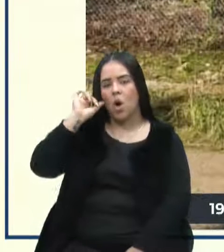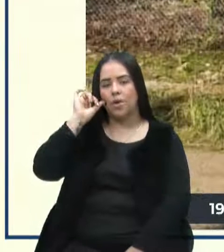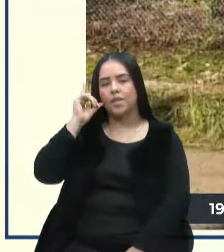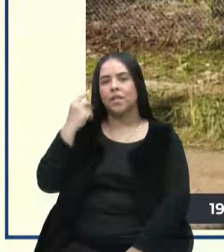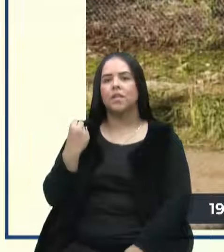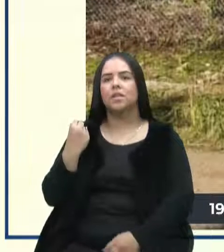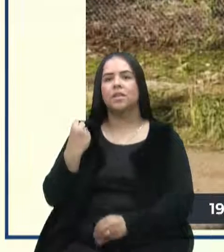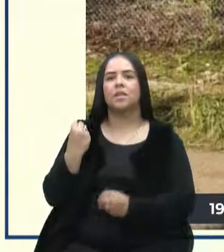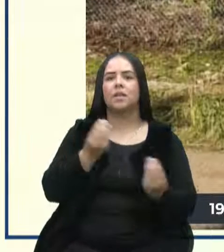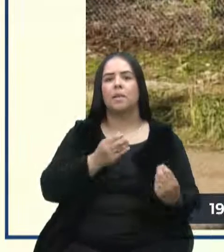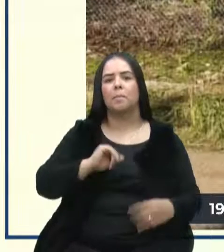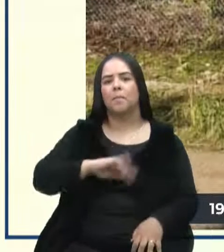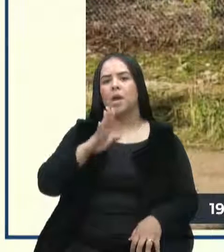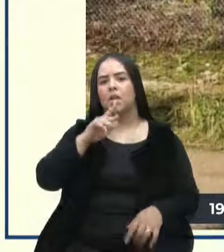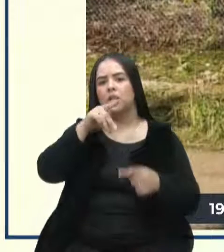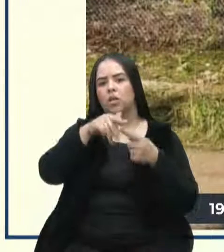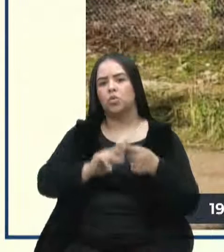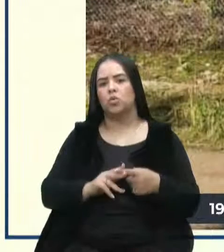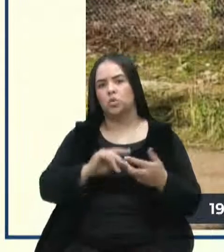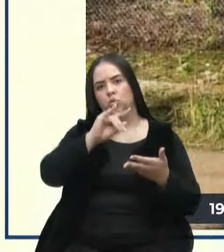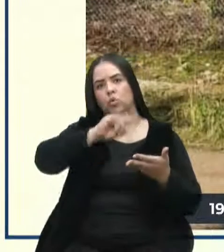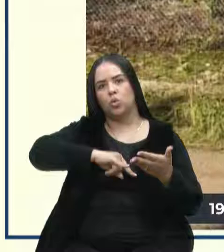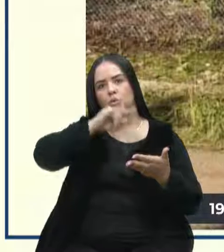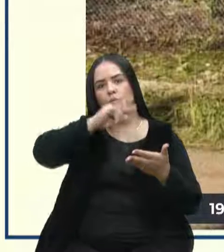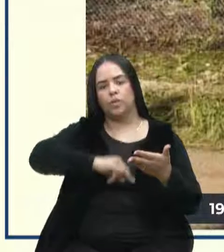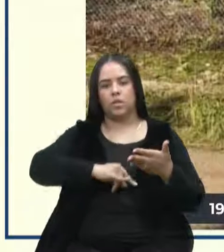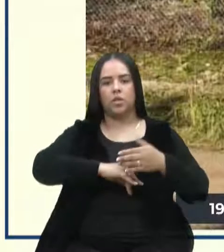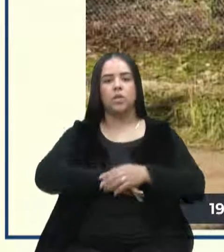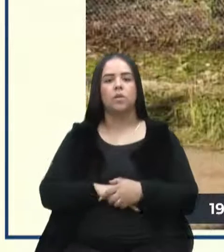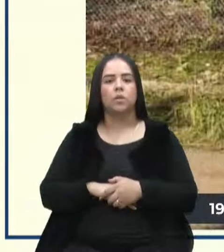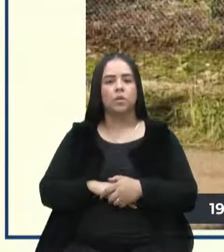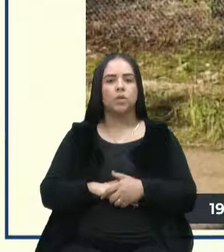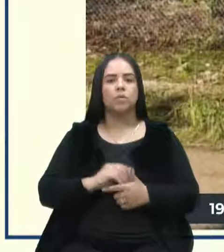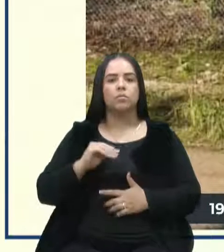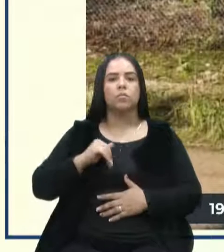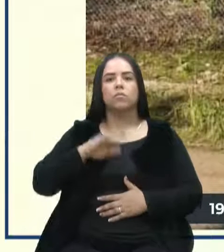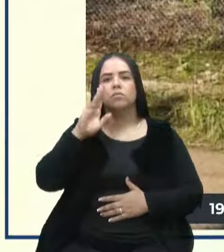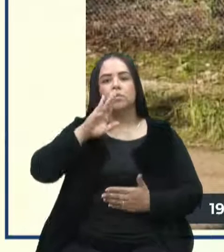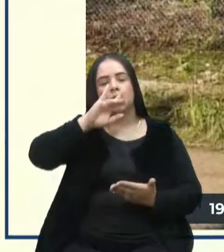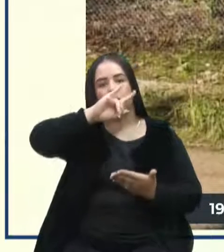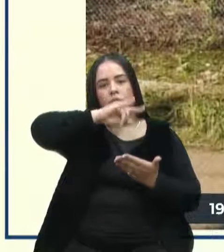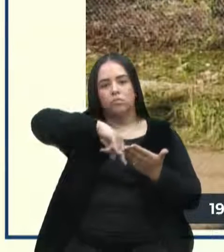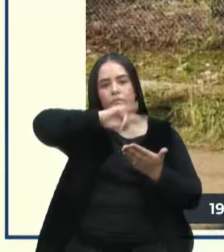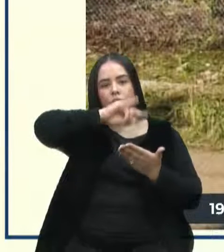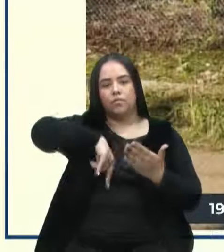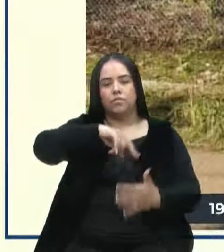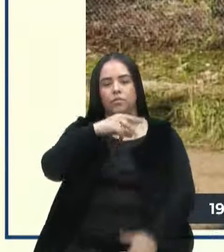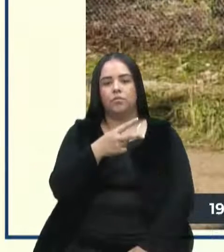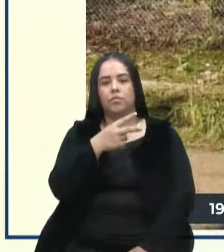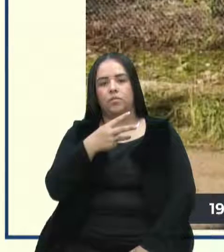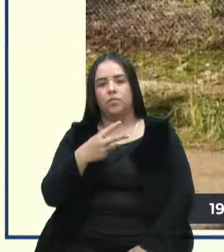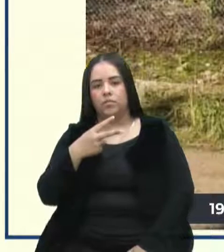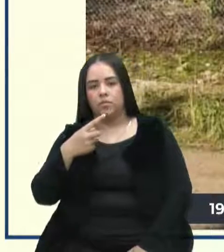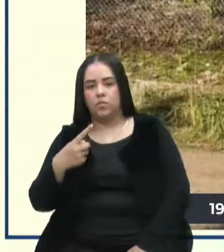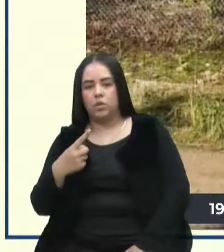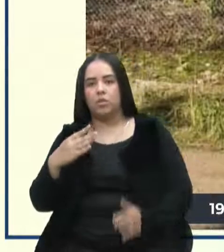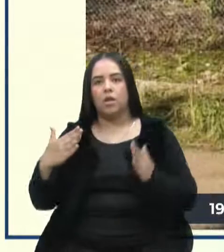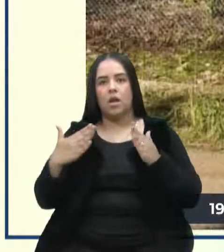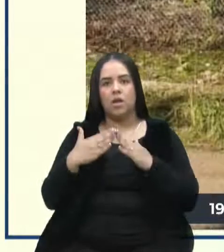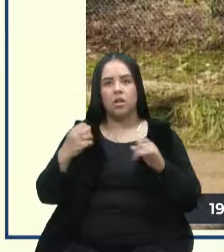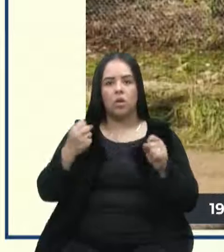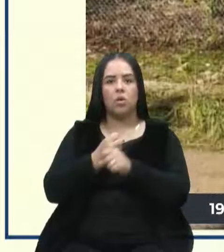mais ajustes documentos e mais documentos para que dê certo as 231-a casas que